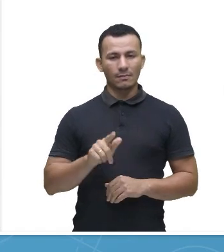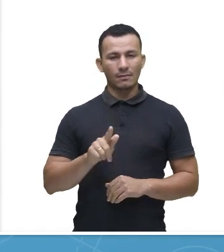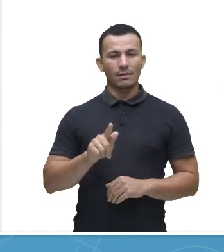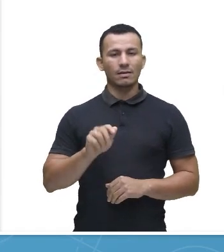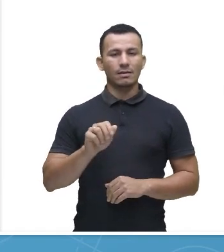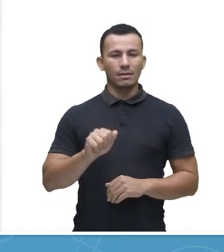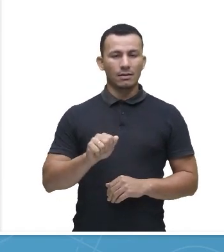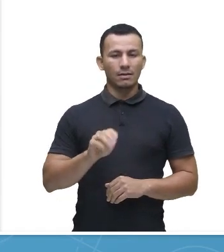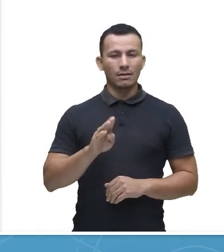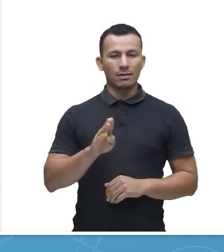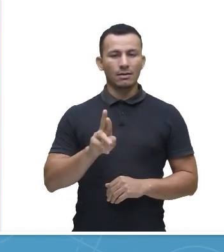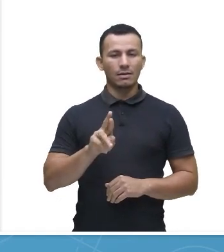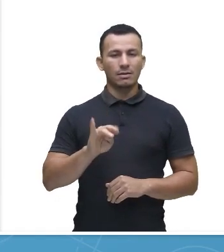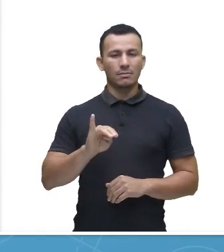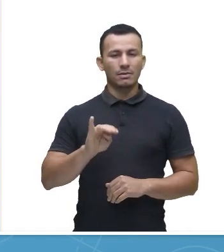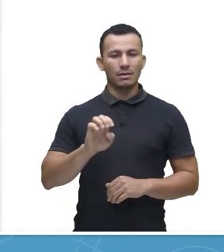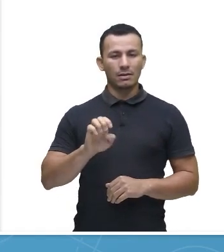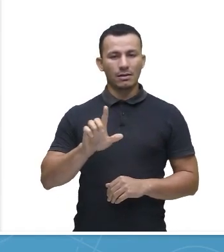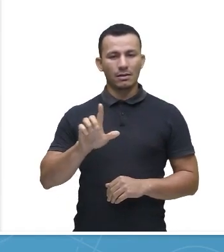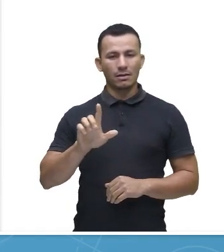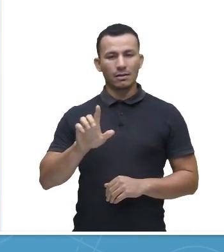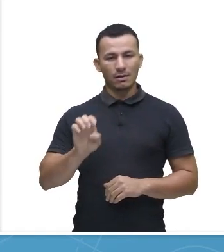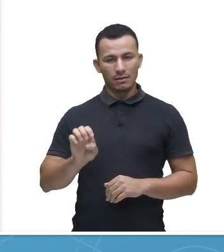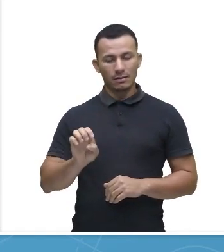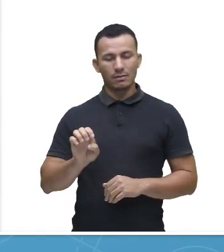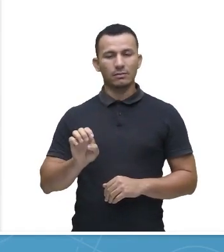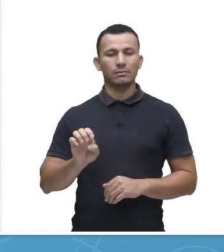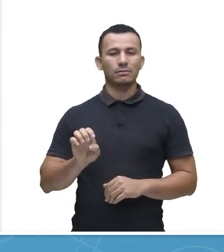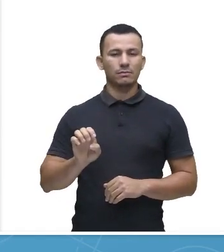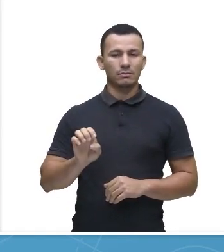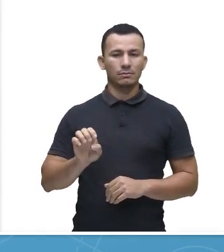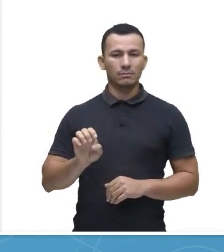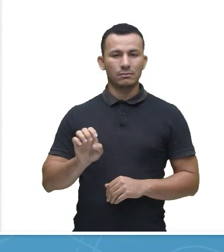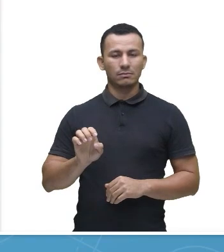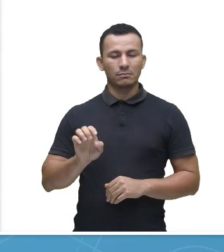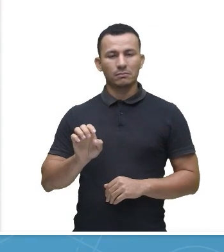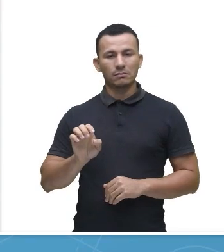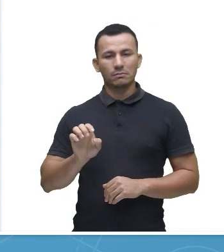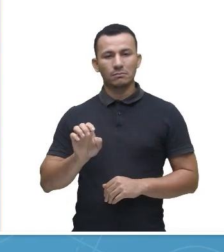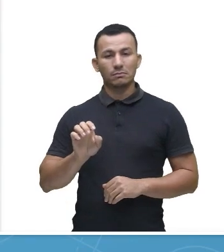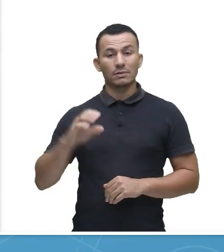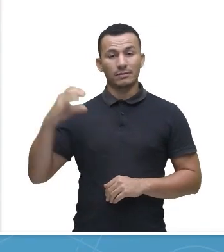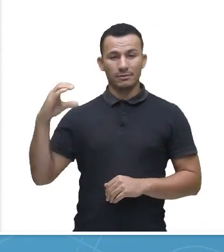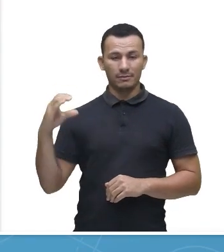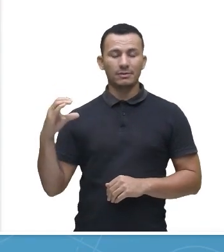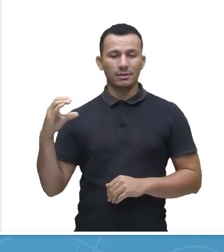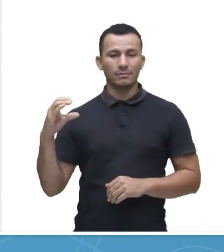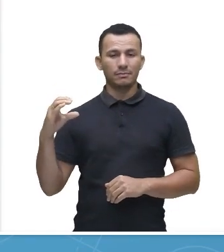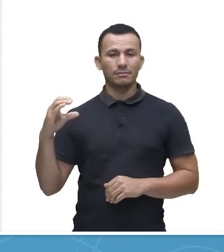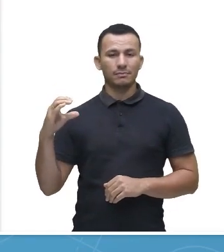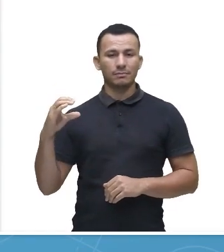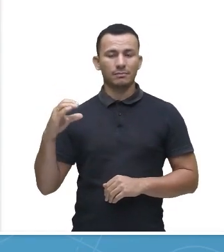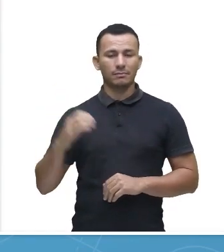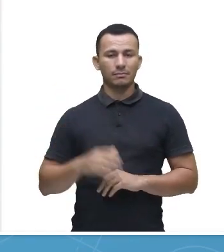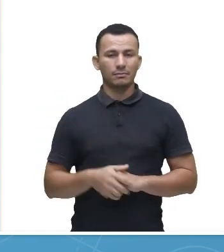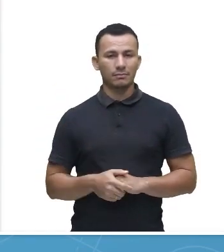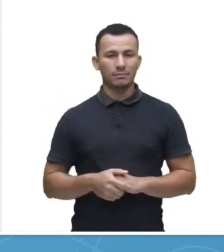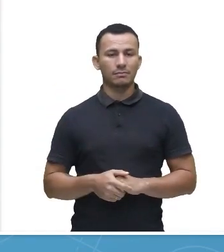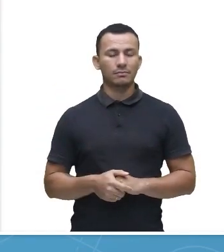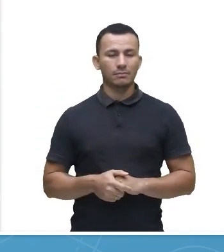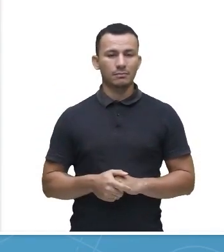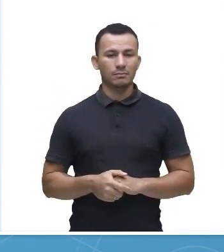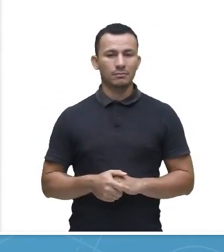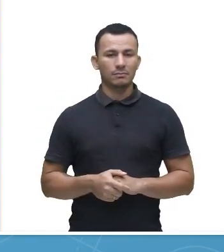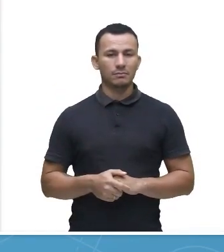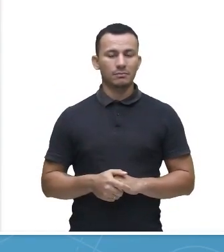Gabriele. Acho que é Gabriele. Respondeu a letra C, né? Lá da 7, Zilda Arnes, olha